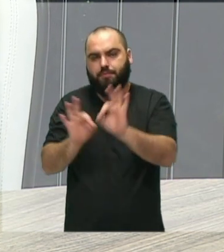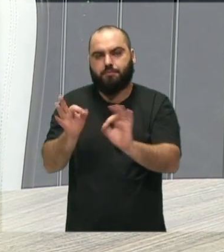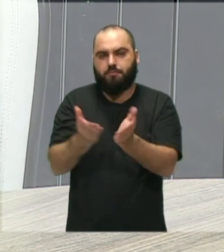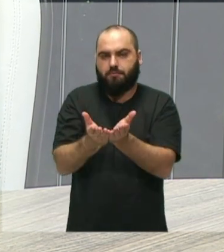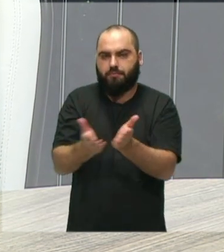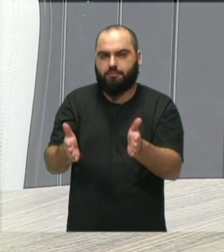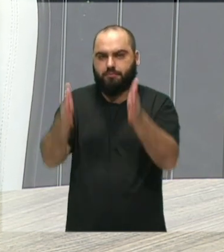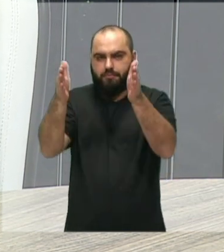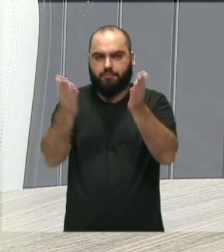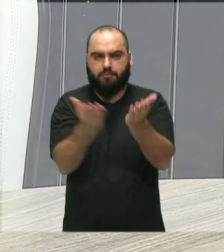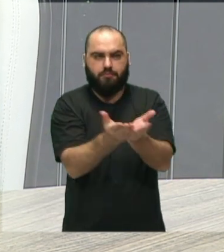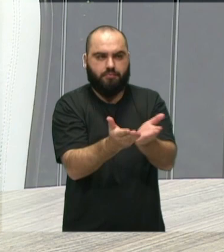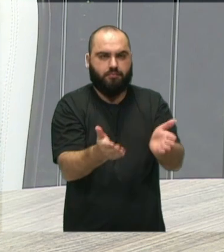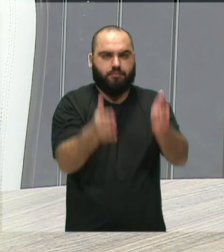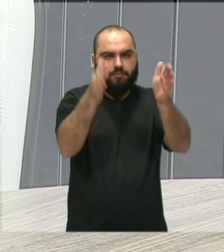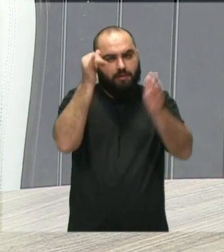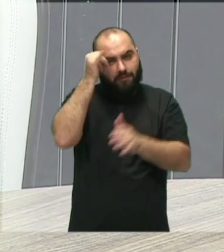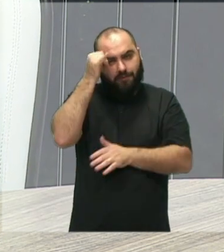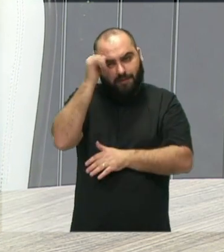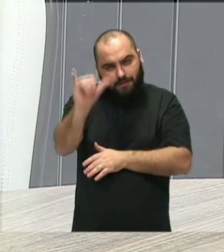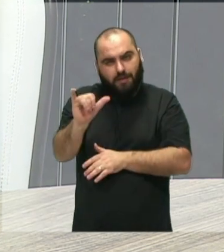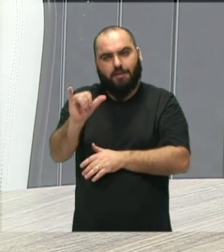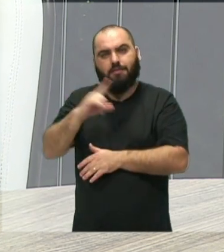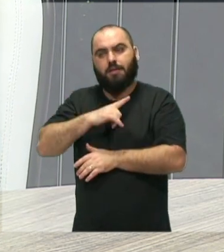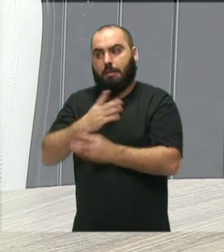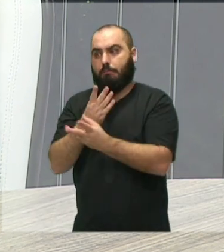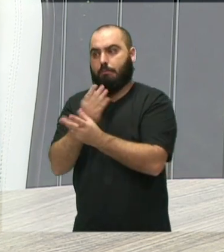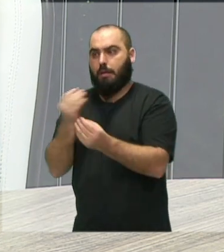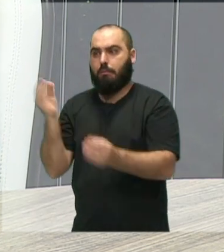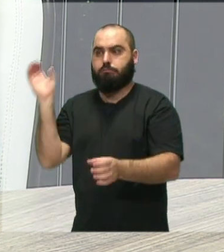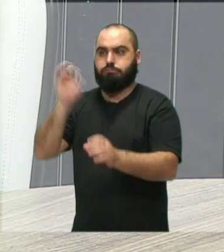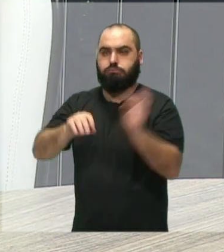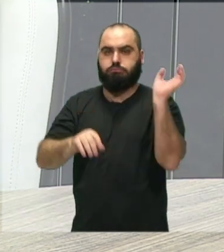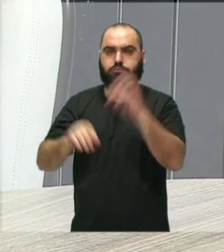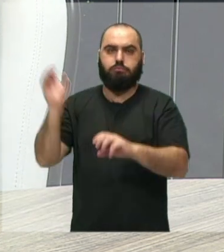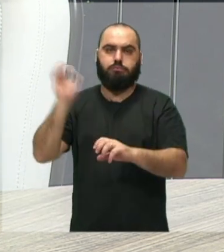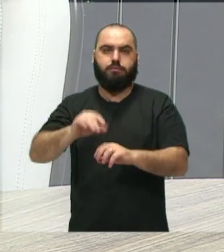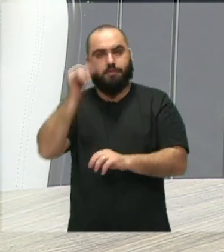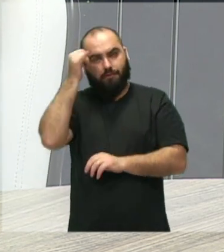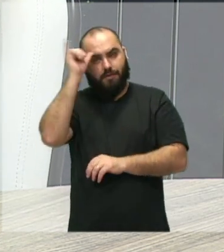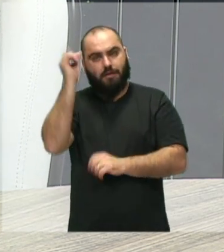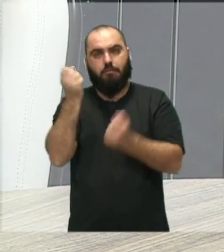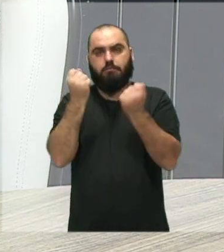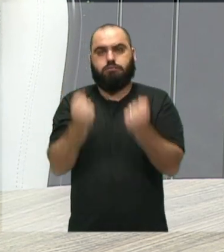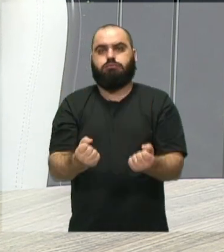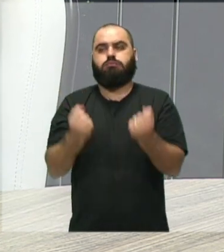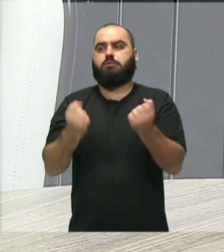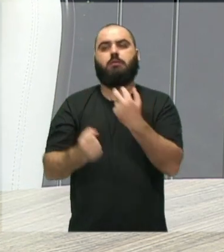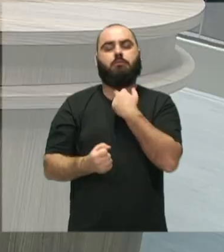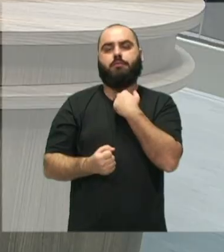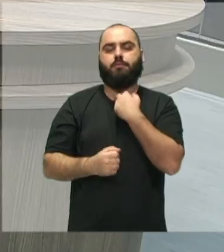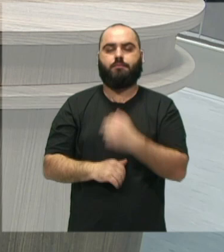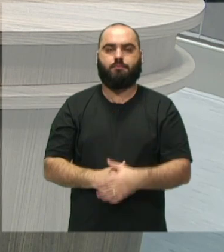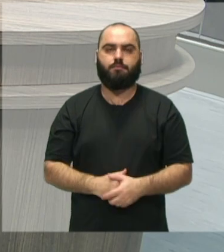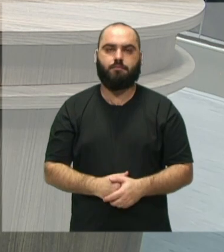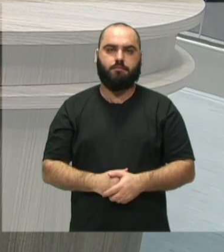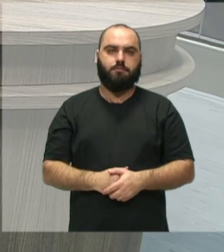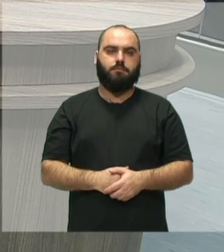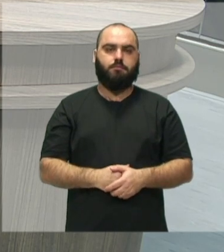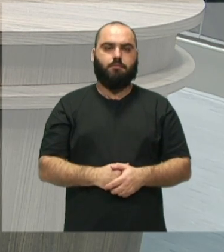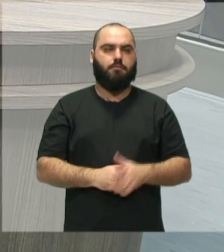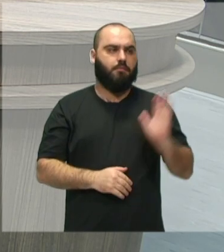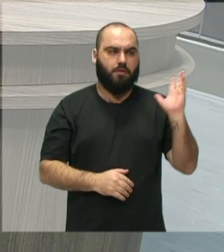não ter muitas peças numa única caixa e ter essa questão do sobrepeso também. Certo. E todo esse cuidado que